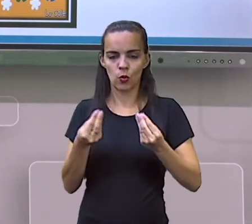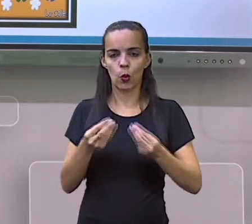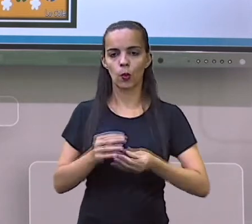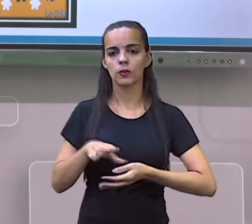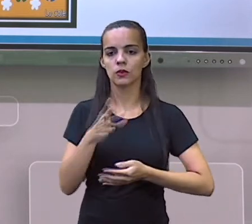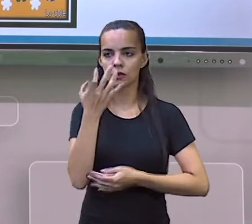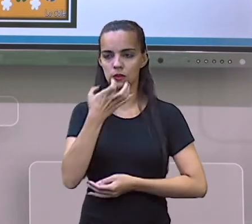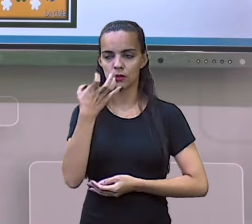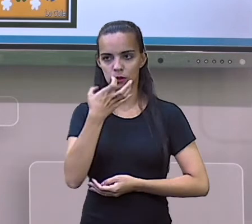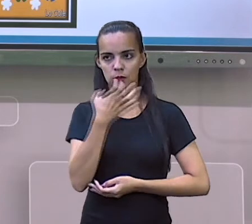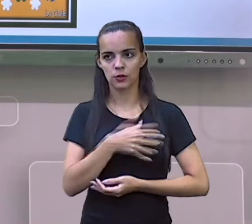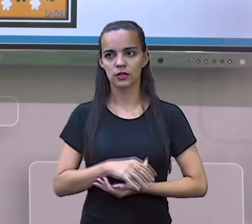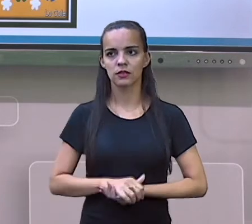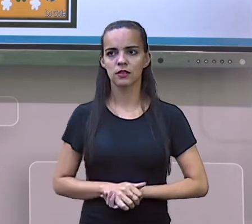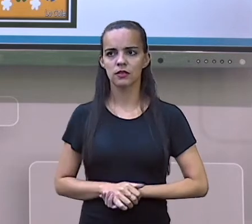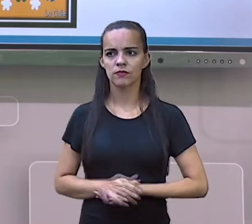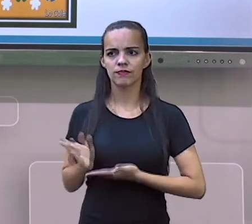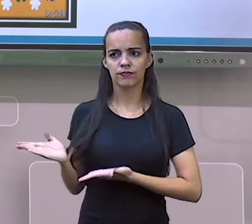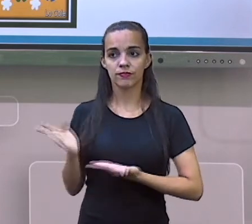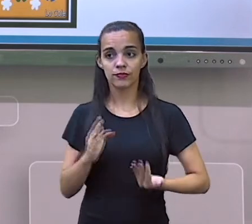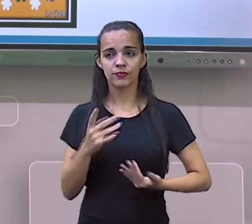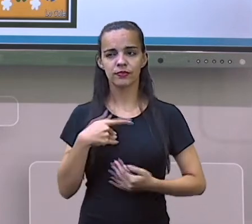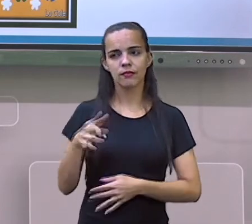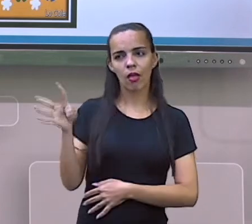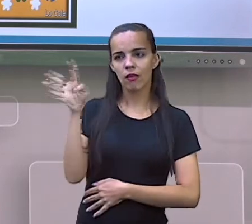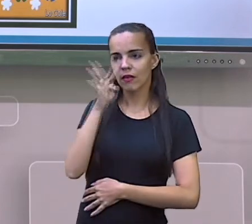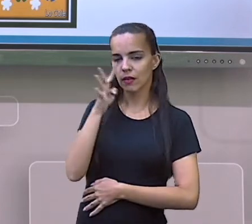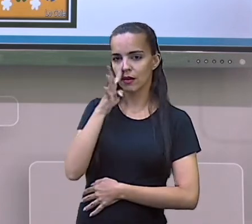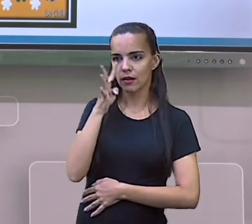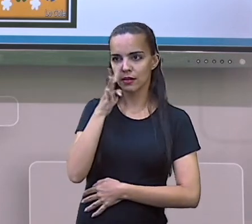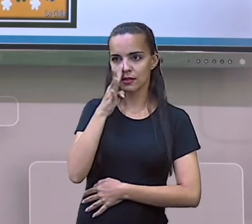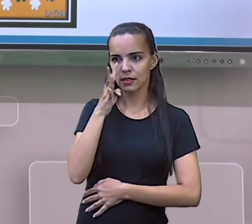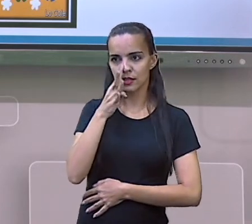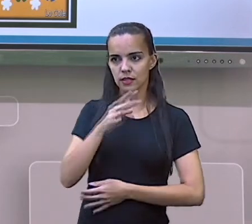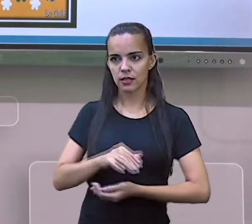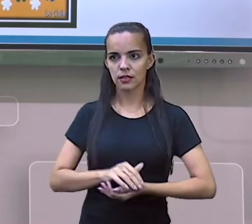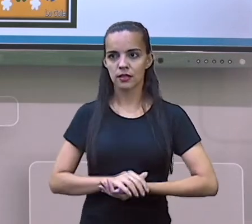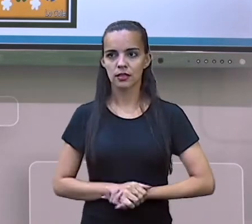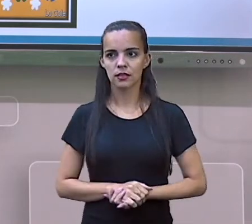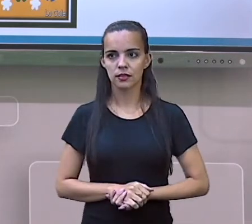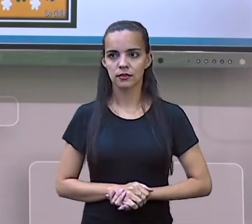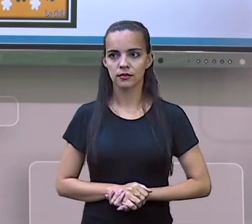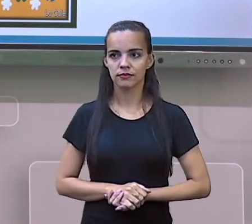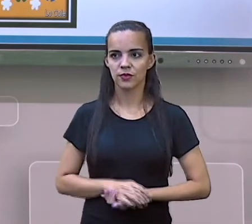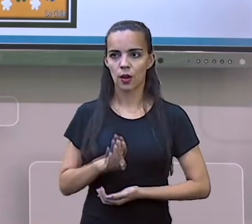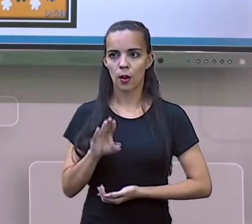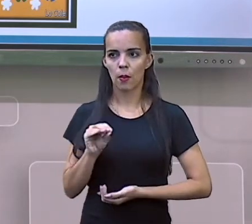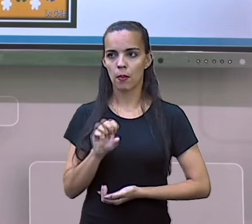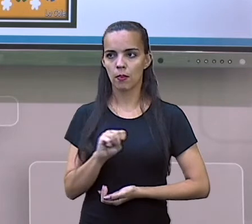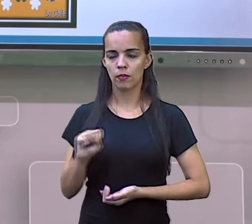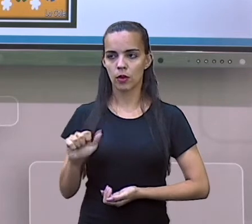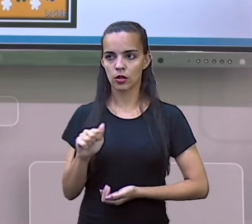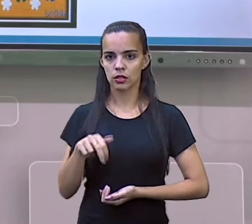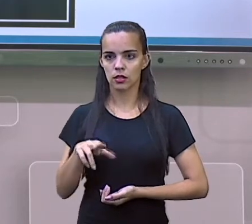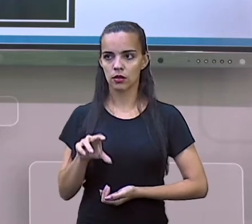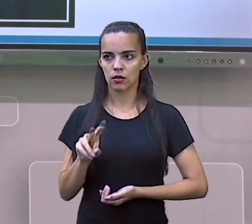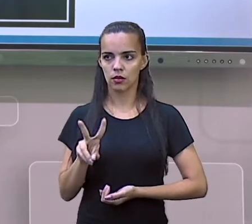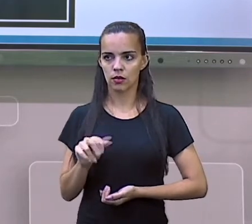musicais. Vamos admirar algumas obras de Niemeyer ao som da Bossa Nova?